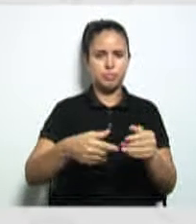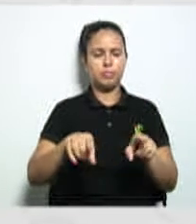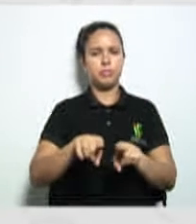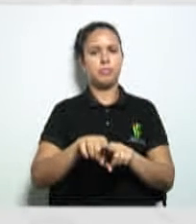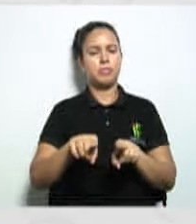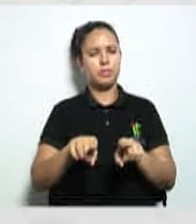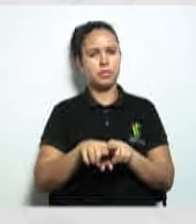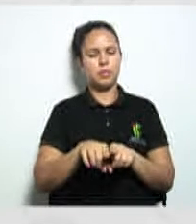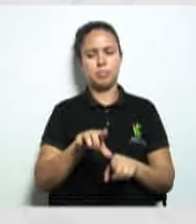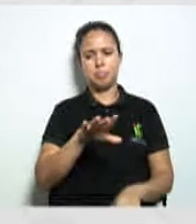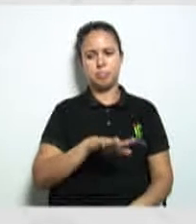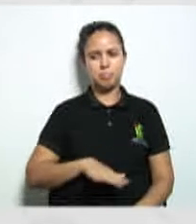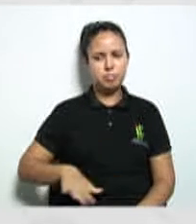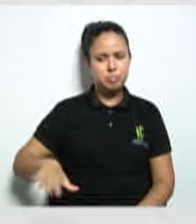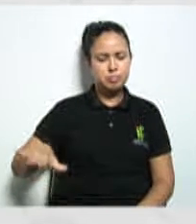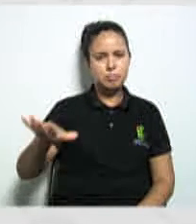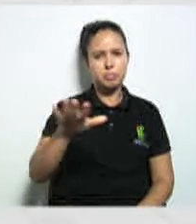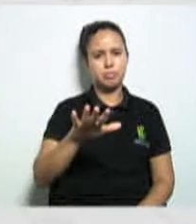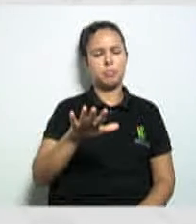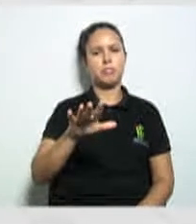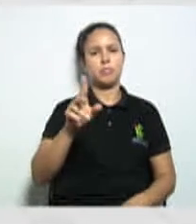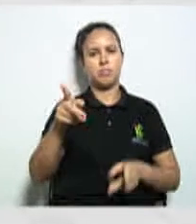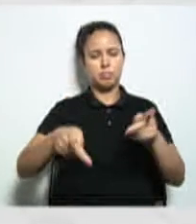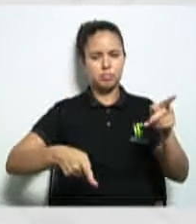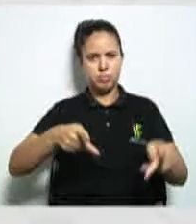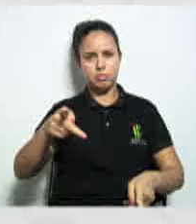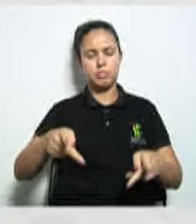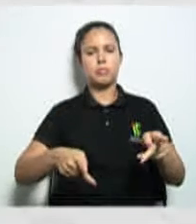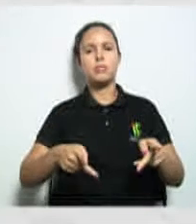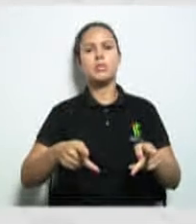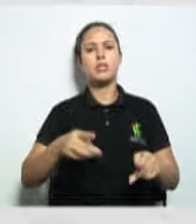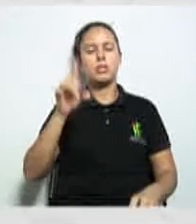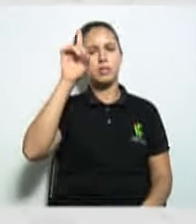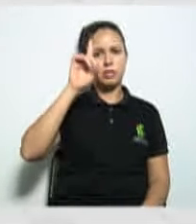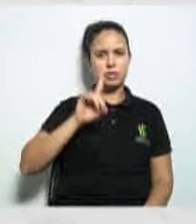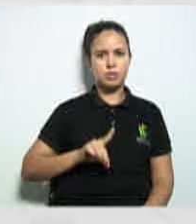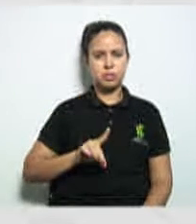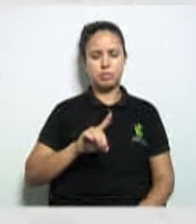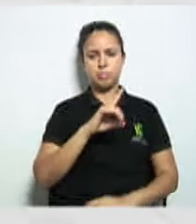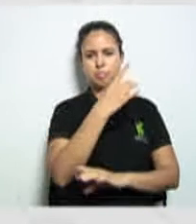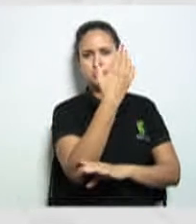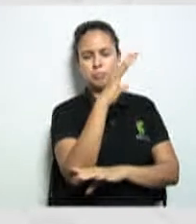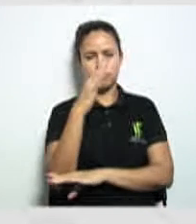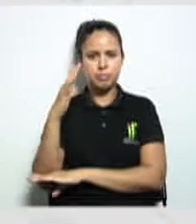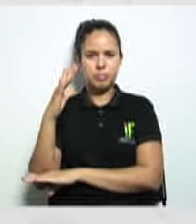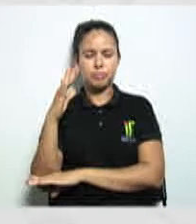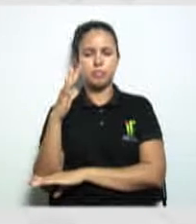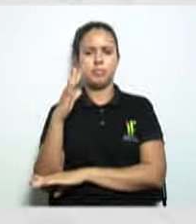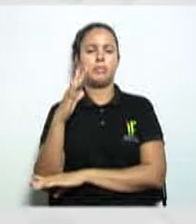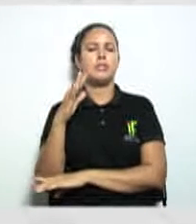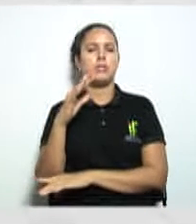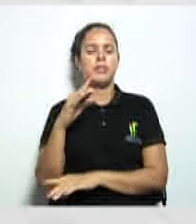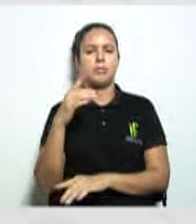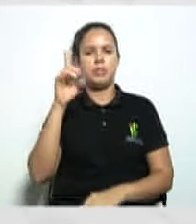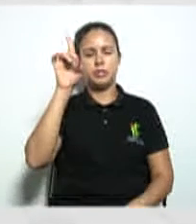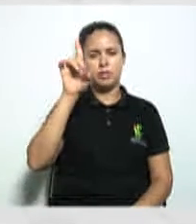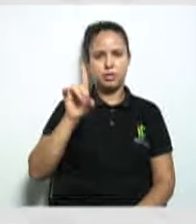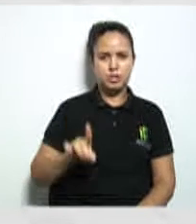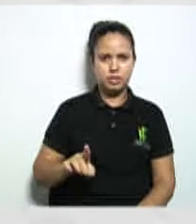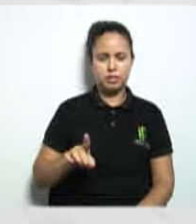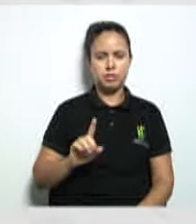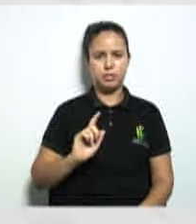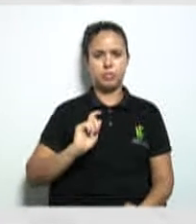autodeterminação dos povos, direito ambiental e direitos do consumidor,